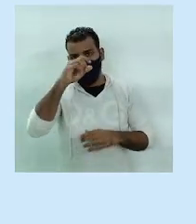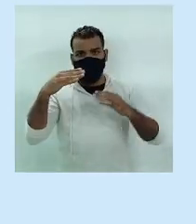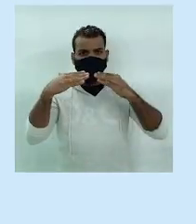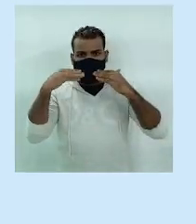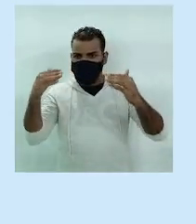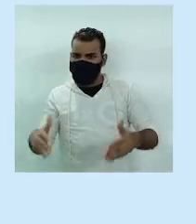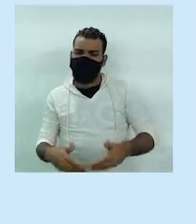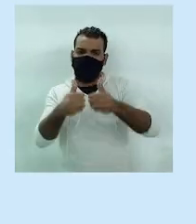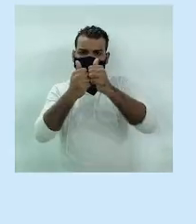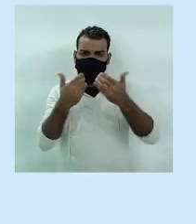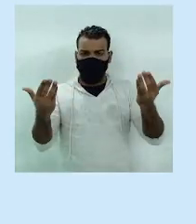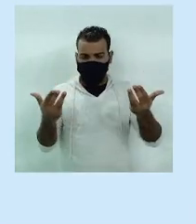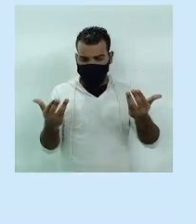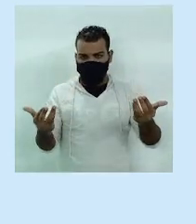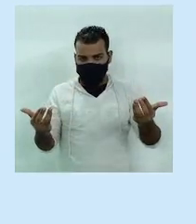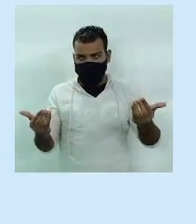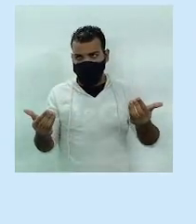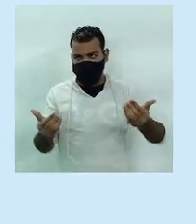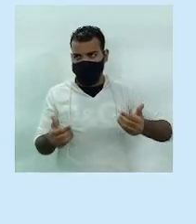Então, tal método